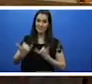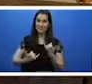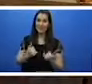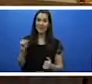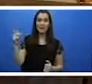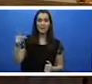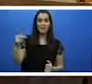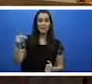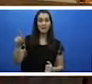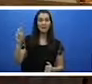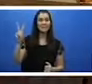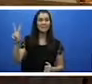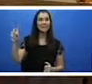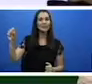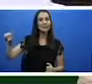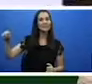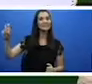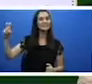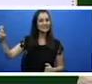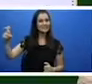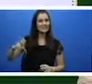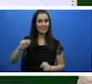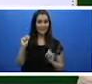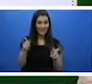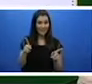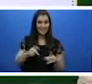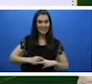página 295, tá?